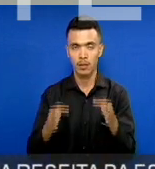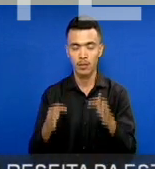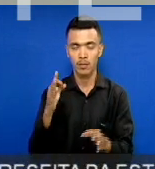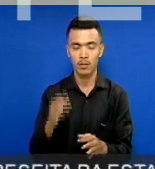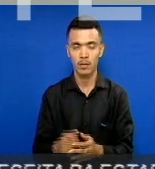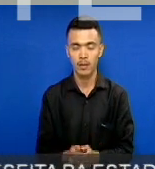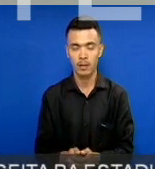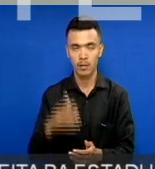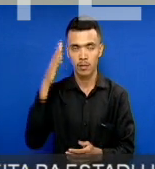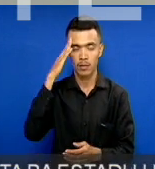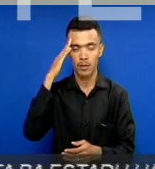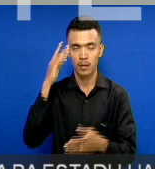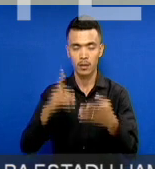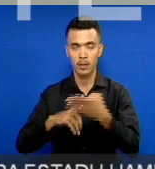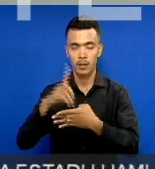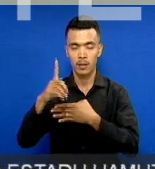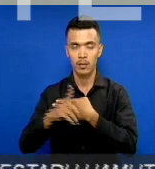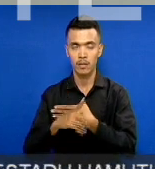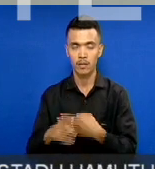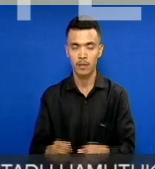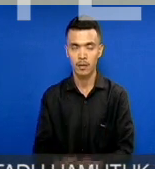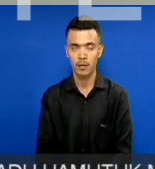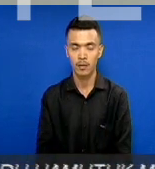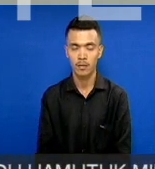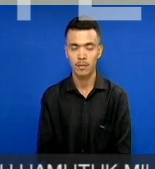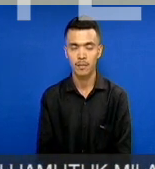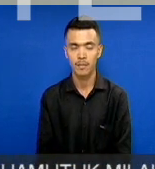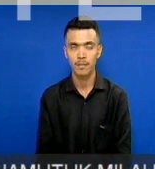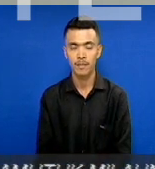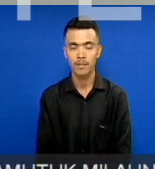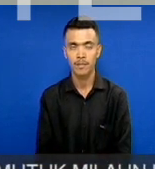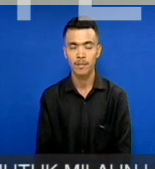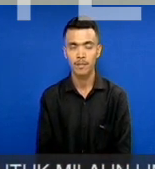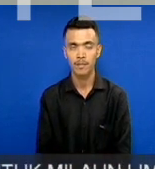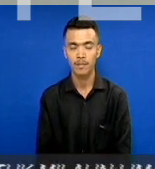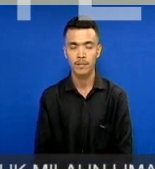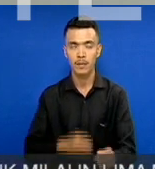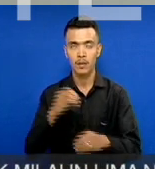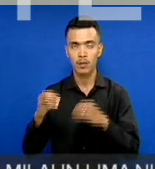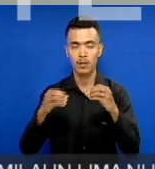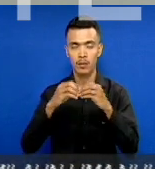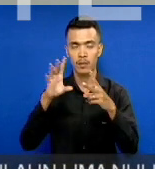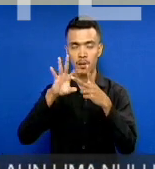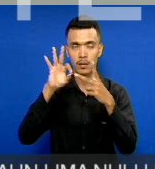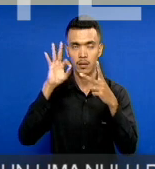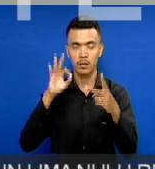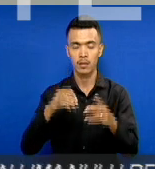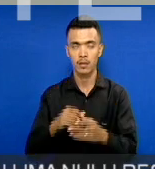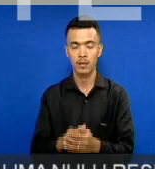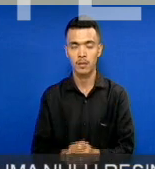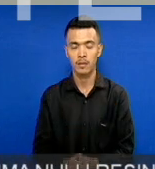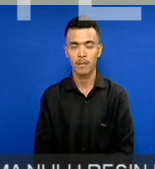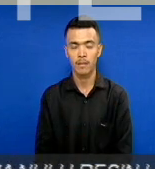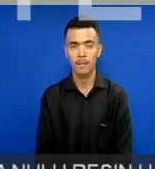de desenvolvimento, previsão ser na UNSA para a povo de Mois. Quando vai eleição ser no BNC município, não vai